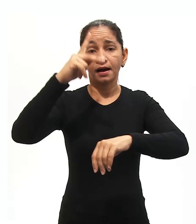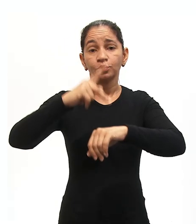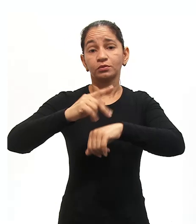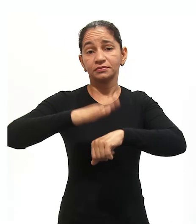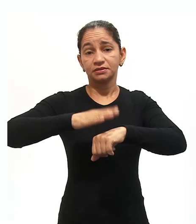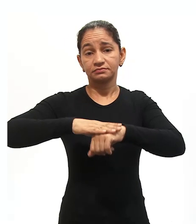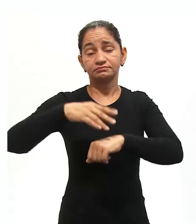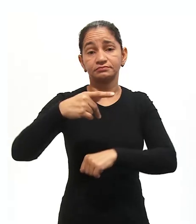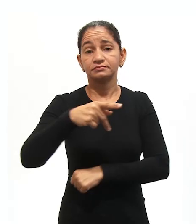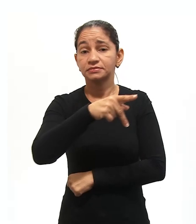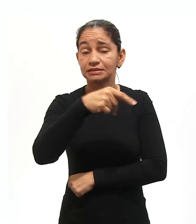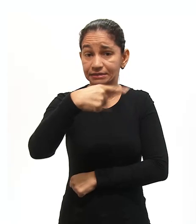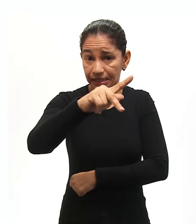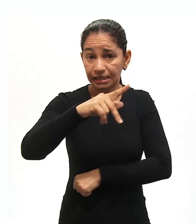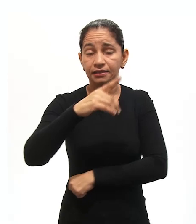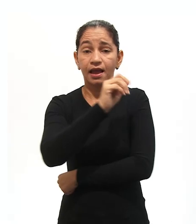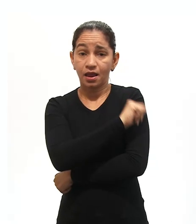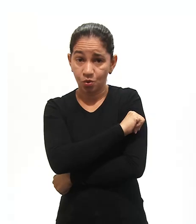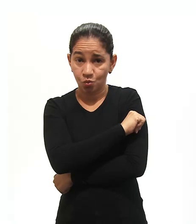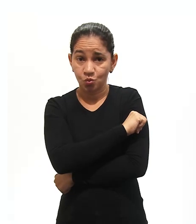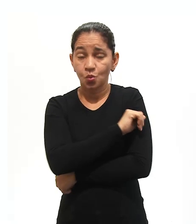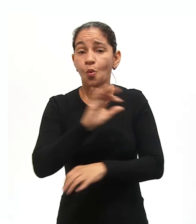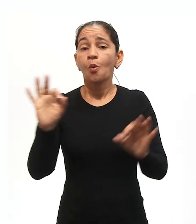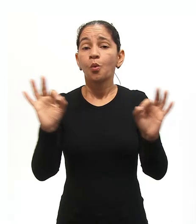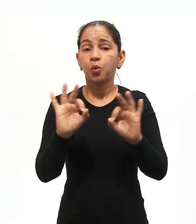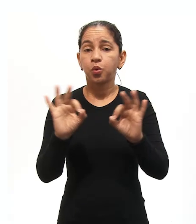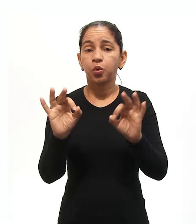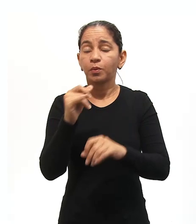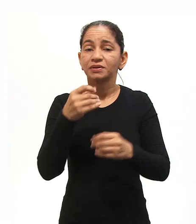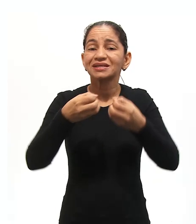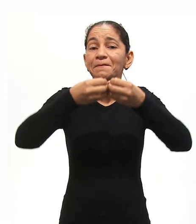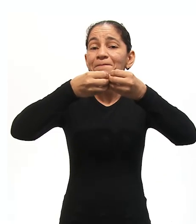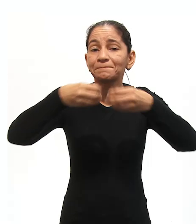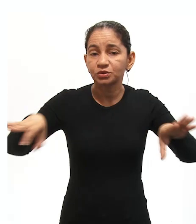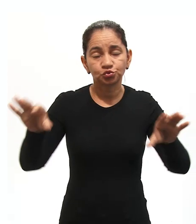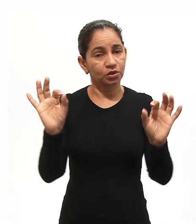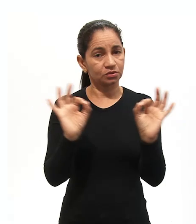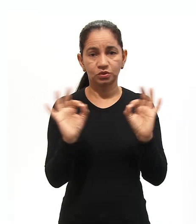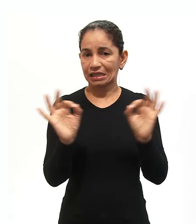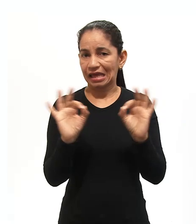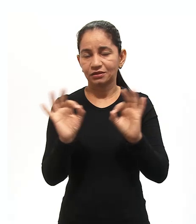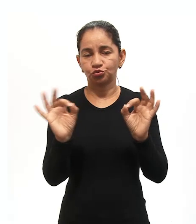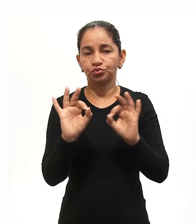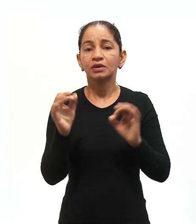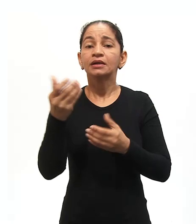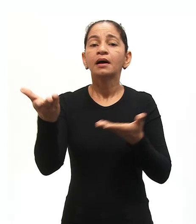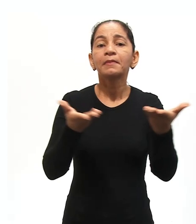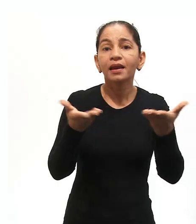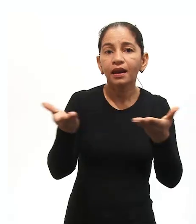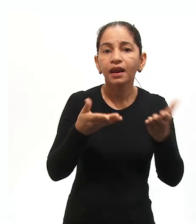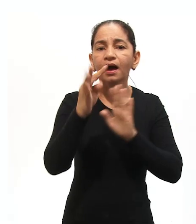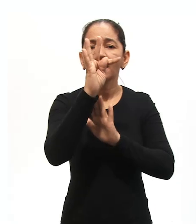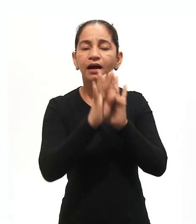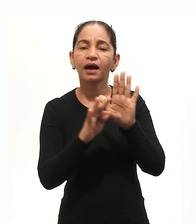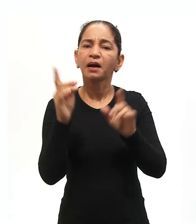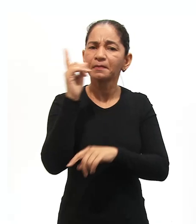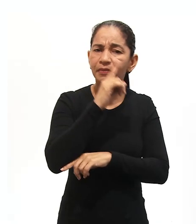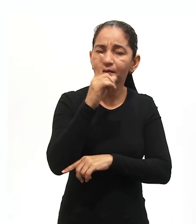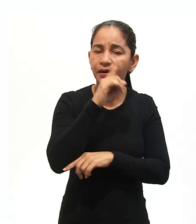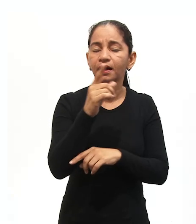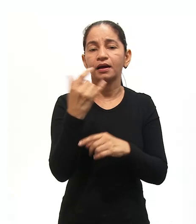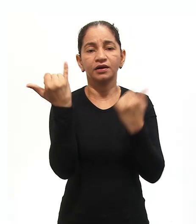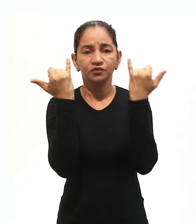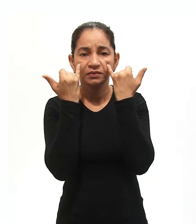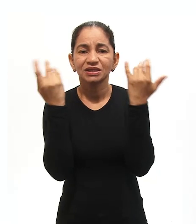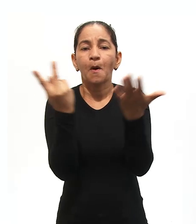autonomia discente, assegurando que nenhum estudante seja prejudicado pela mediação textual e